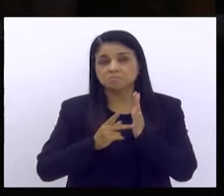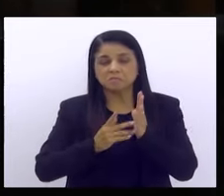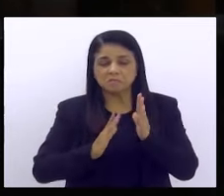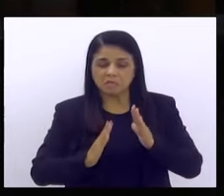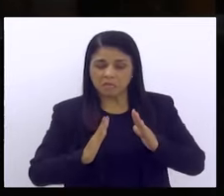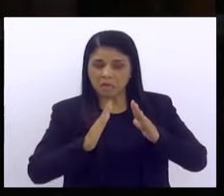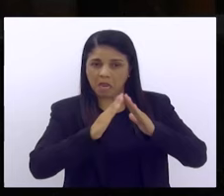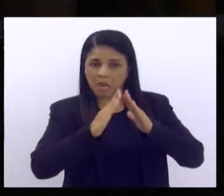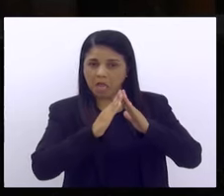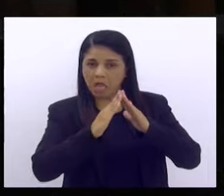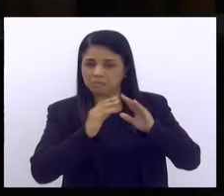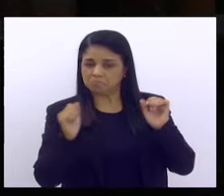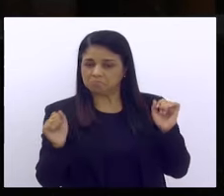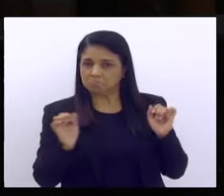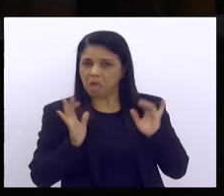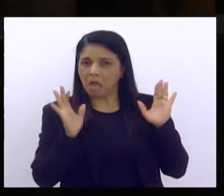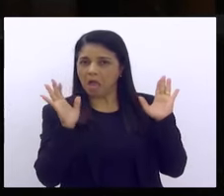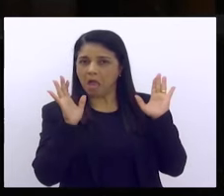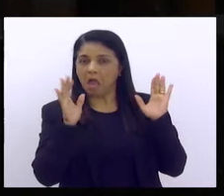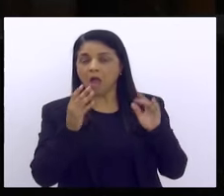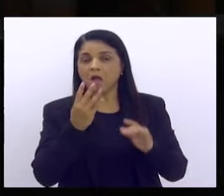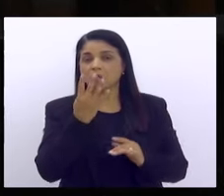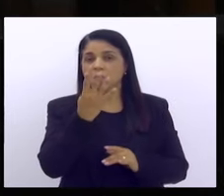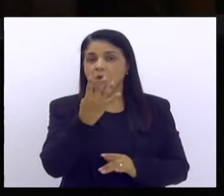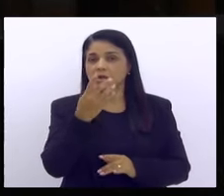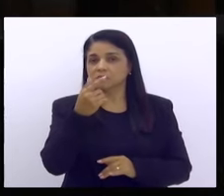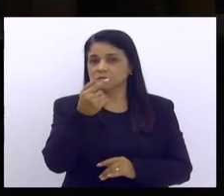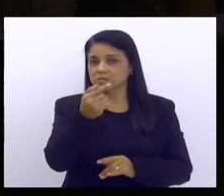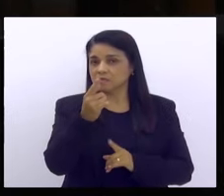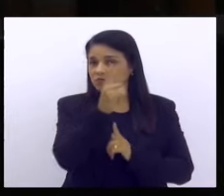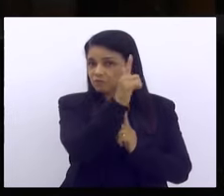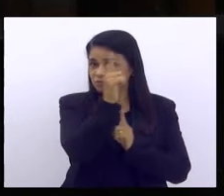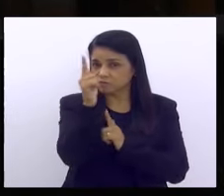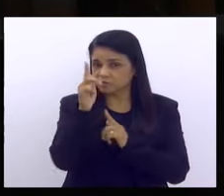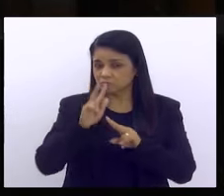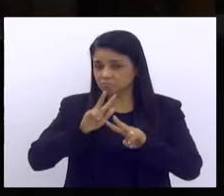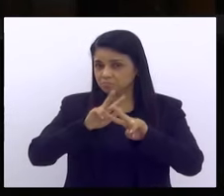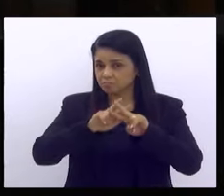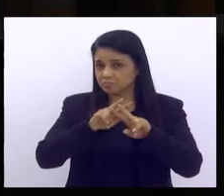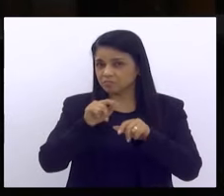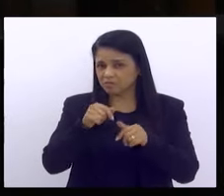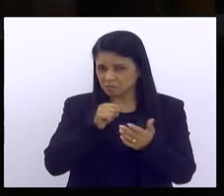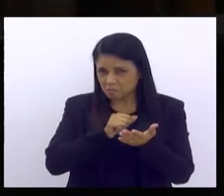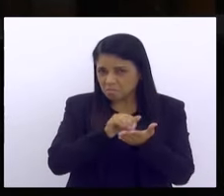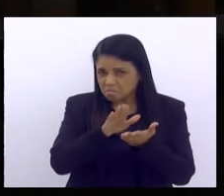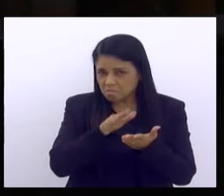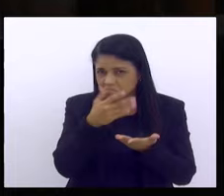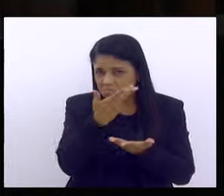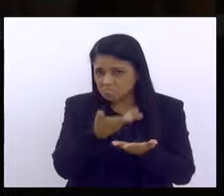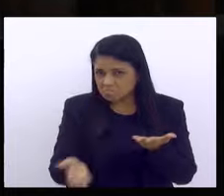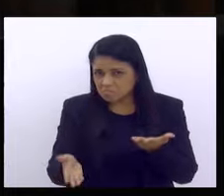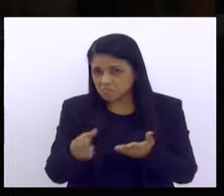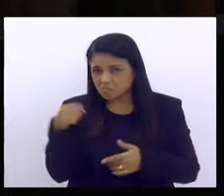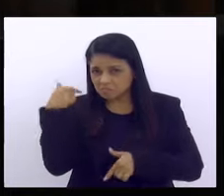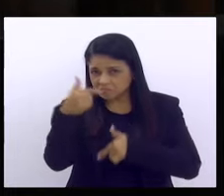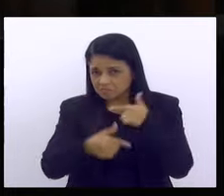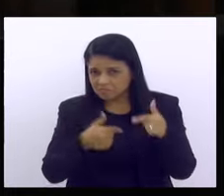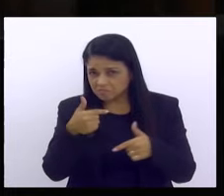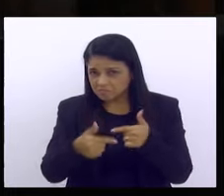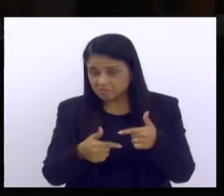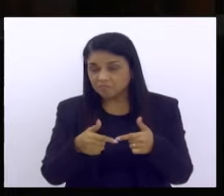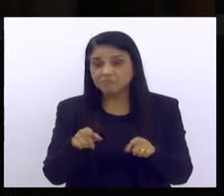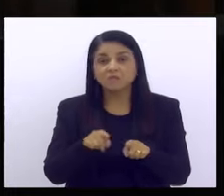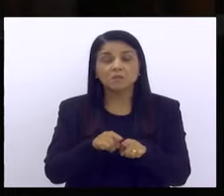onde na mansão foram apreendidos 47 fuzis, se eles perderam seus empregos. Eu quero saber também se